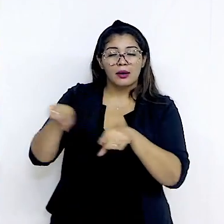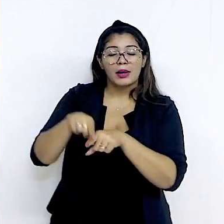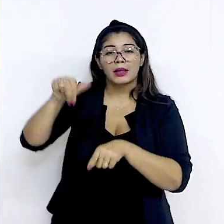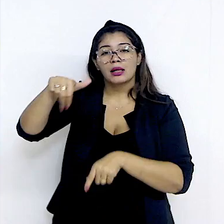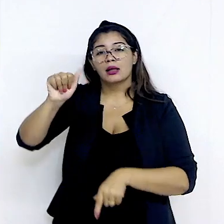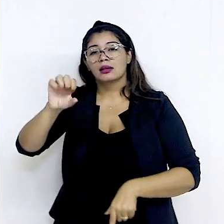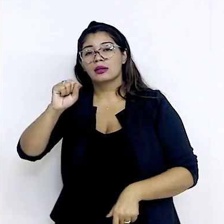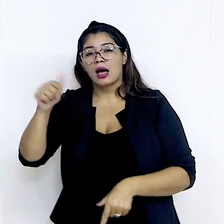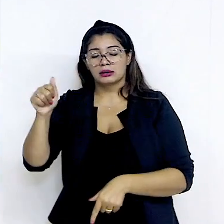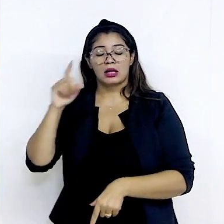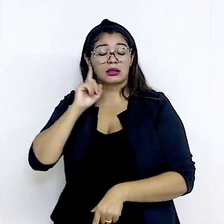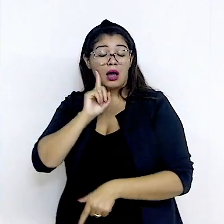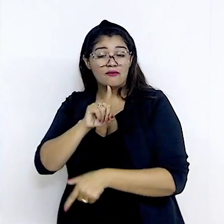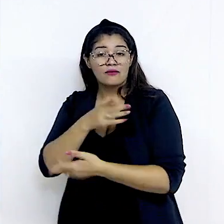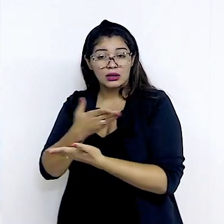Estados Unidos, a Artemis,